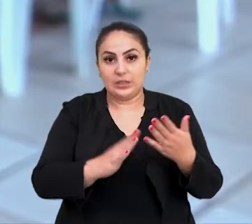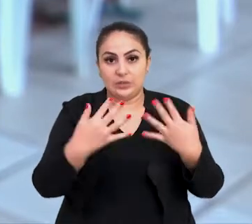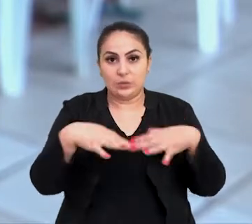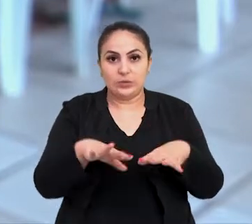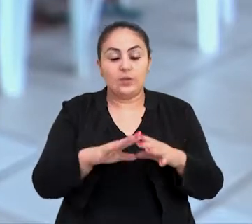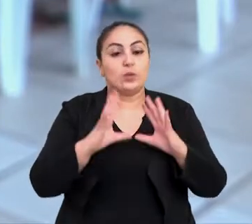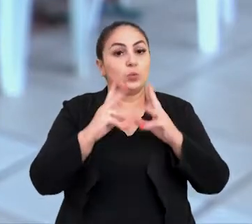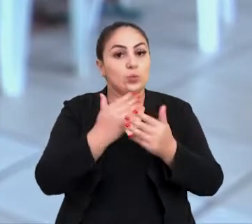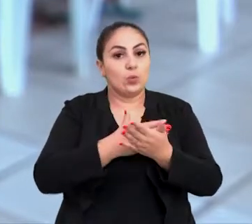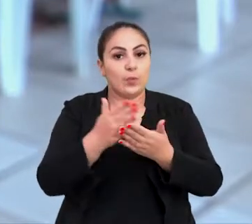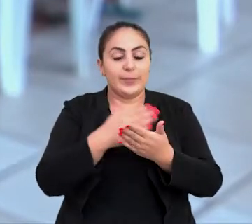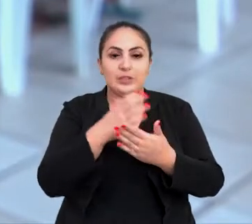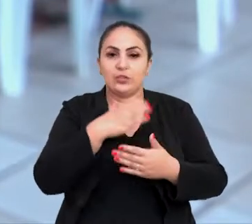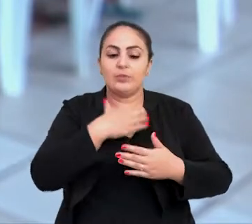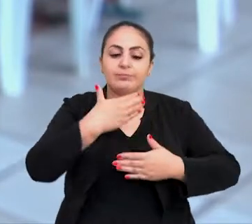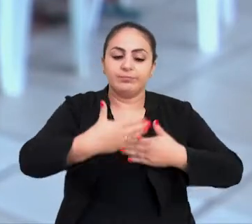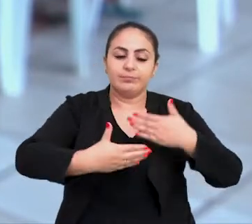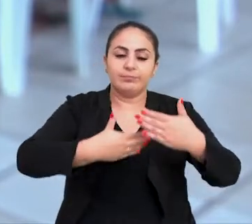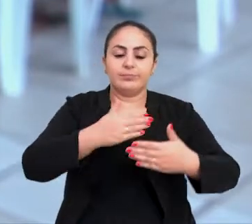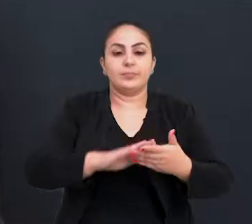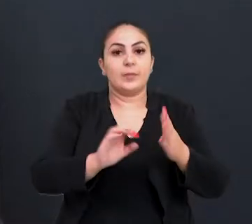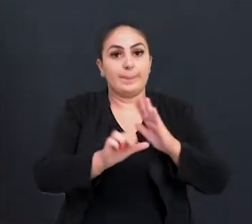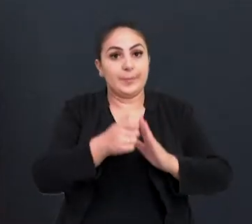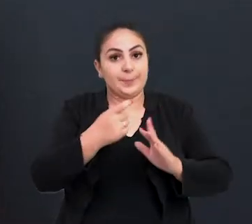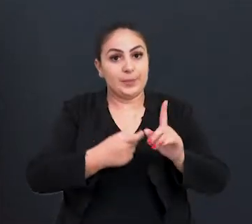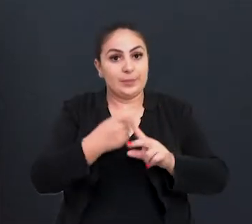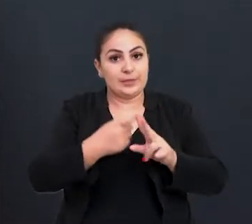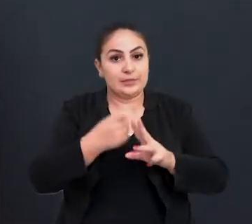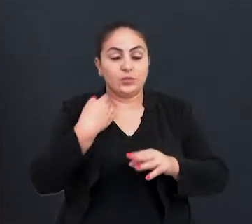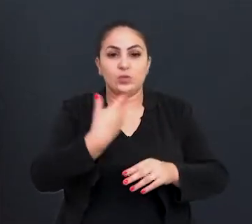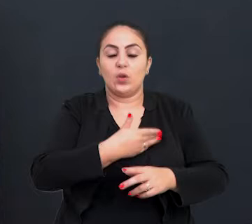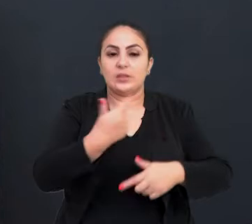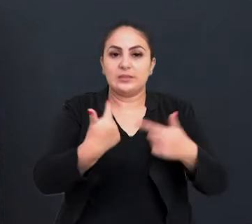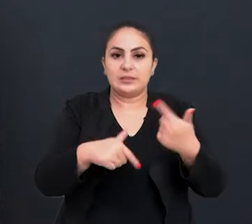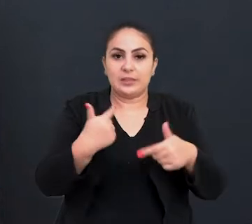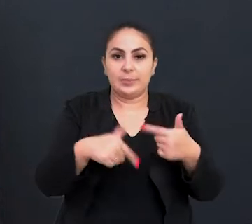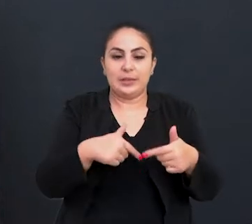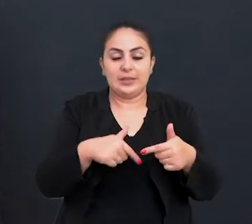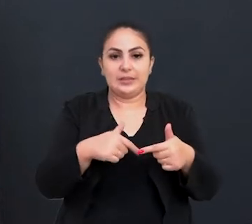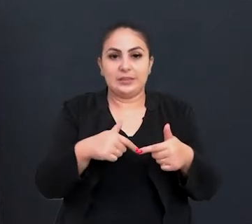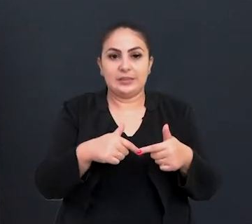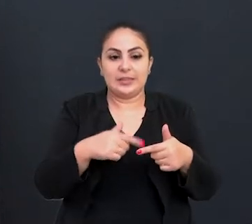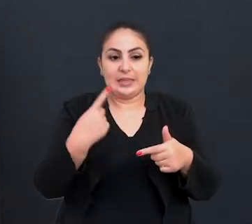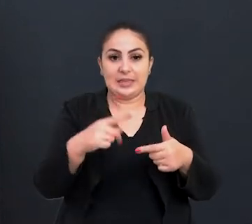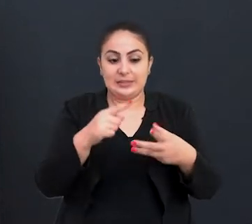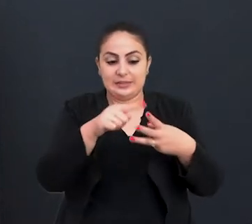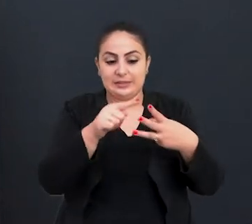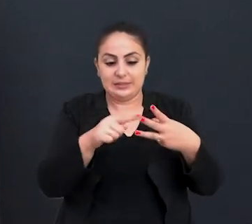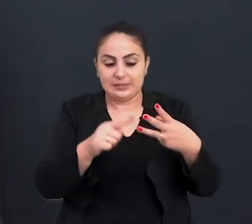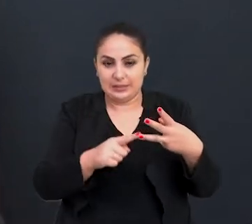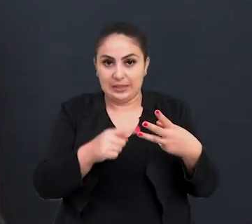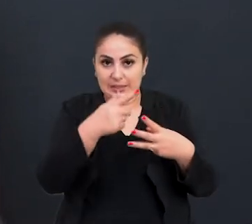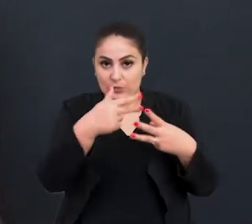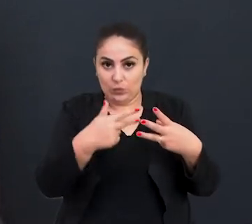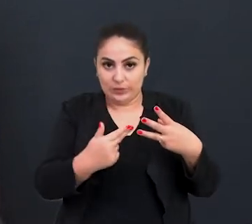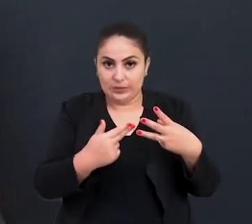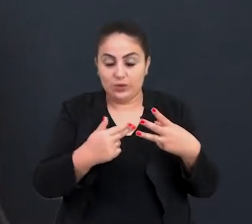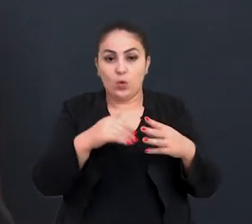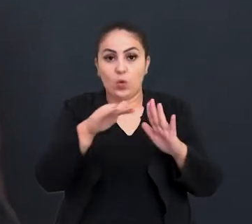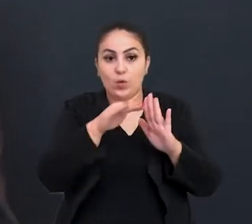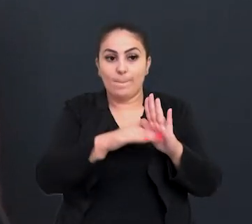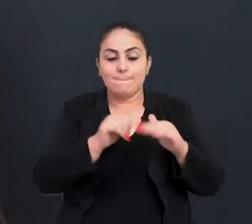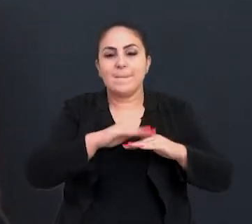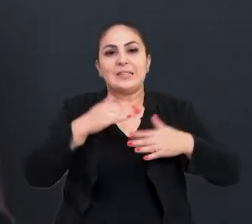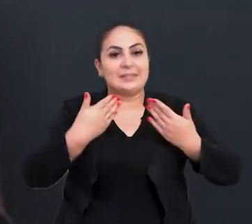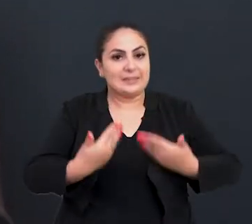Mas tudo começa de forma gradual. Nos primeiros meses a gente trabalha esse tripé, trabalha esse cronograma,